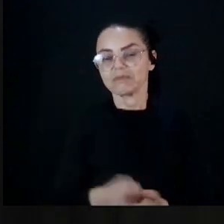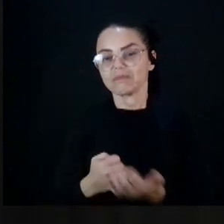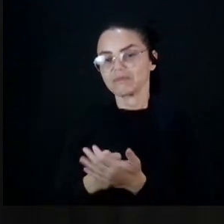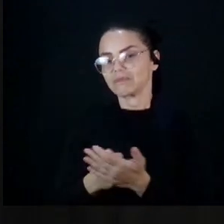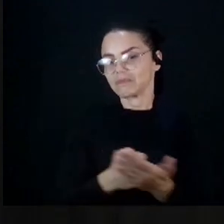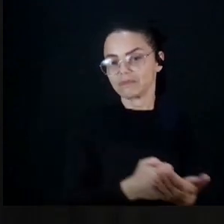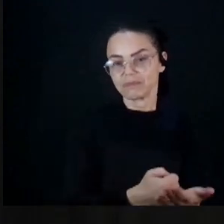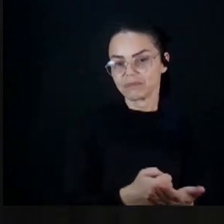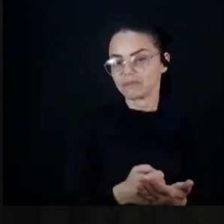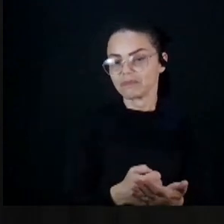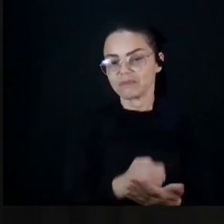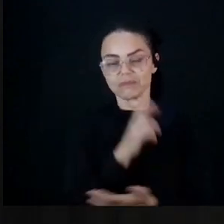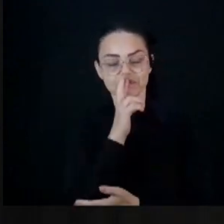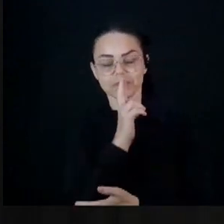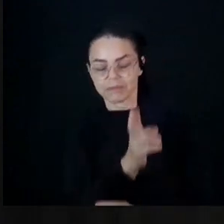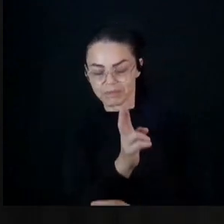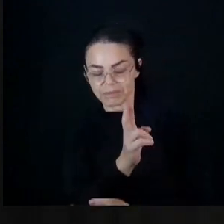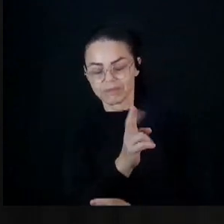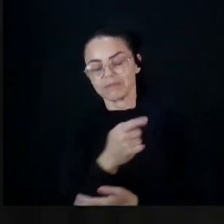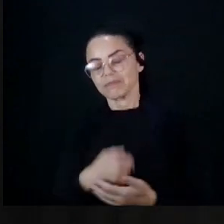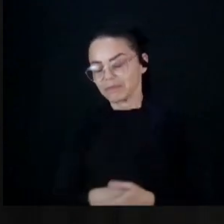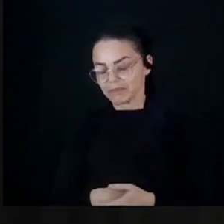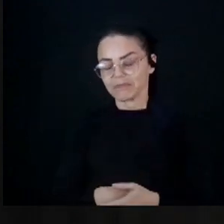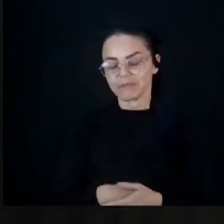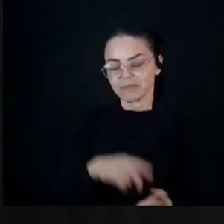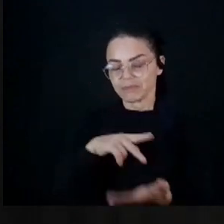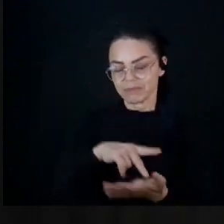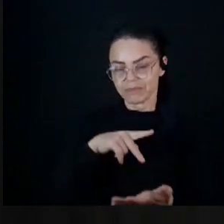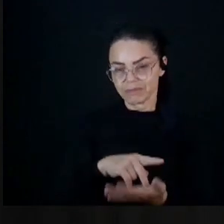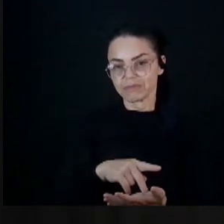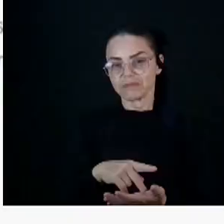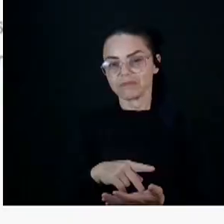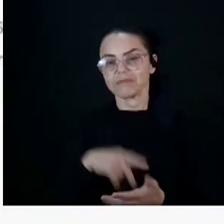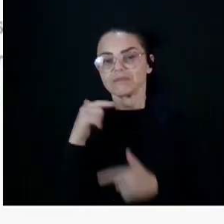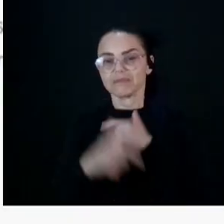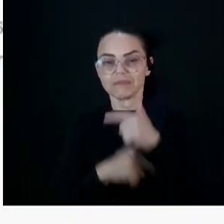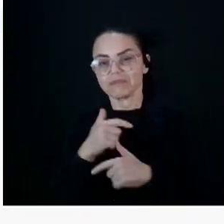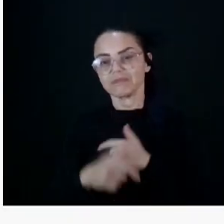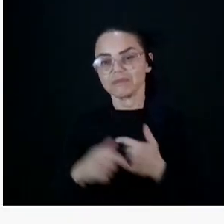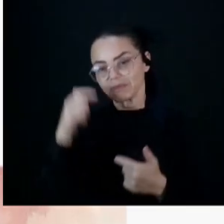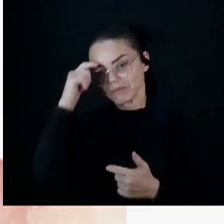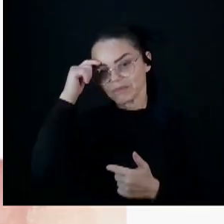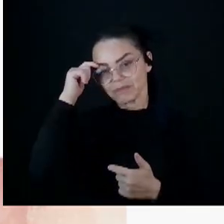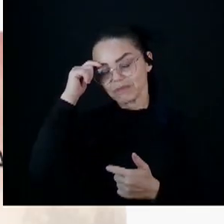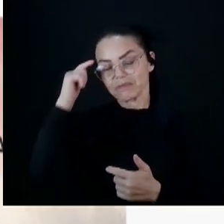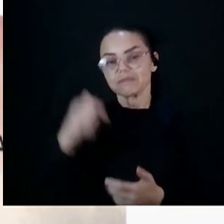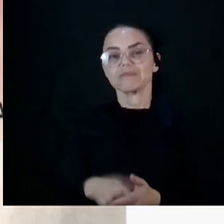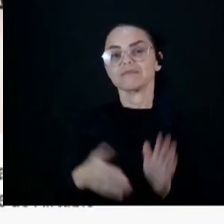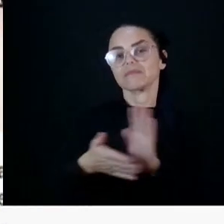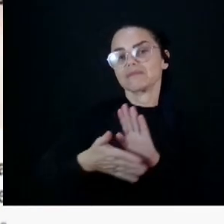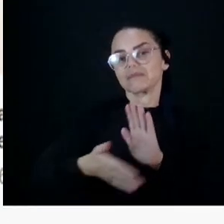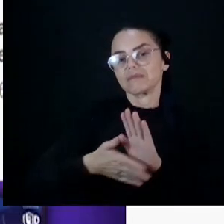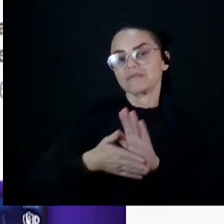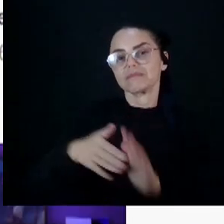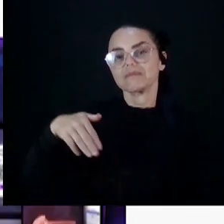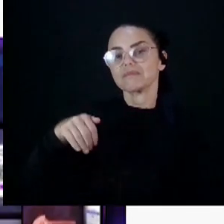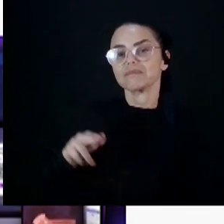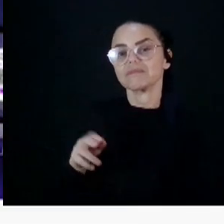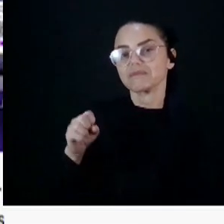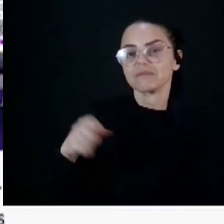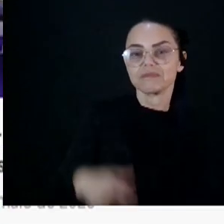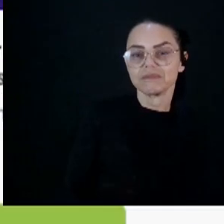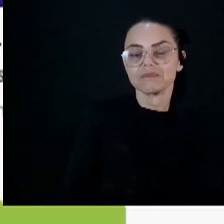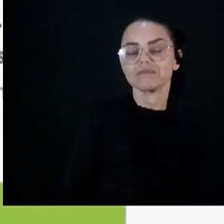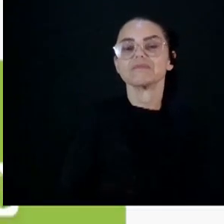apenas responde às perguntas, mas realmente executa tarefas por você. Essa é a proposta do Manus. Diferente dos